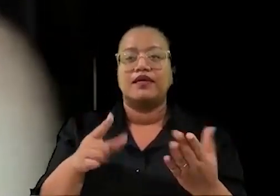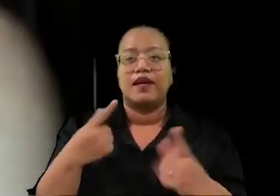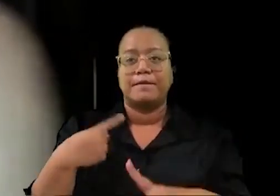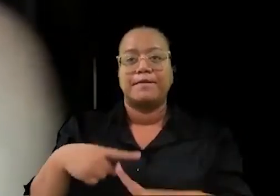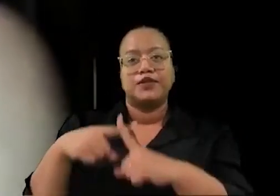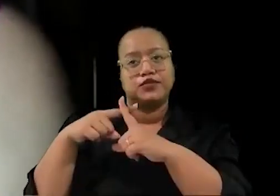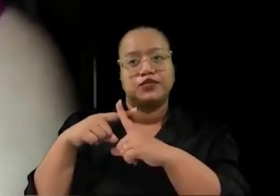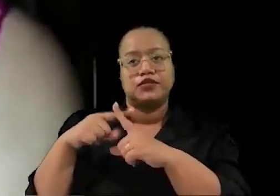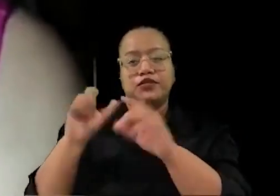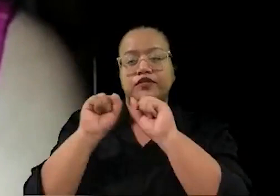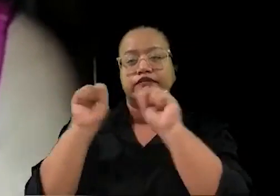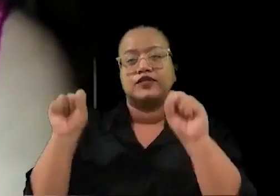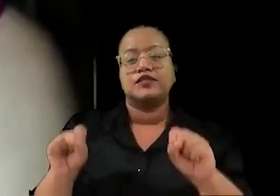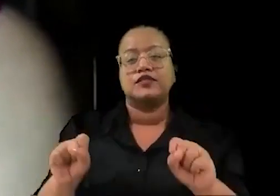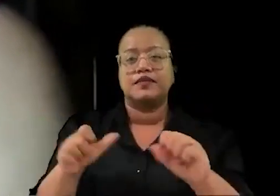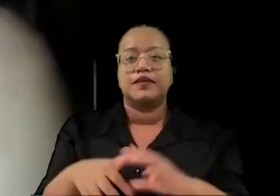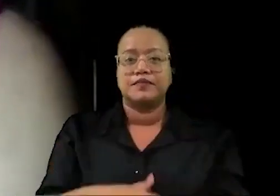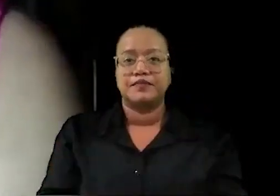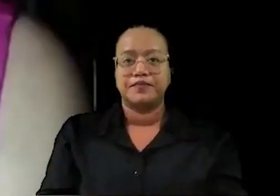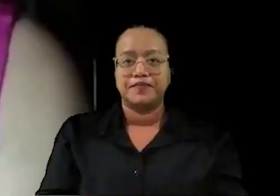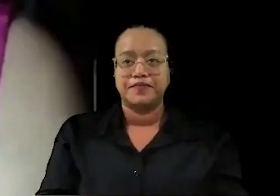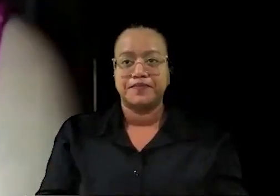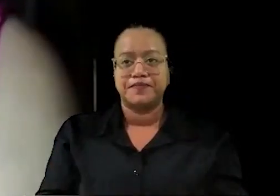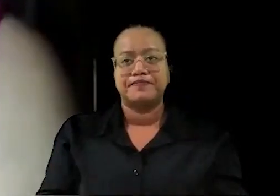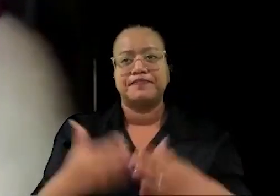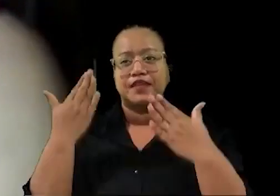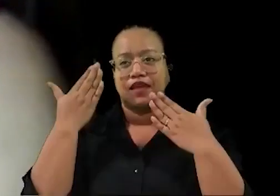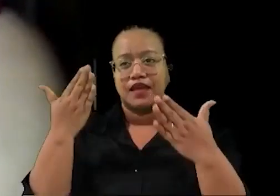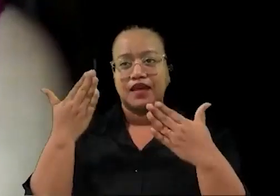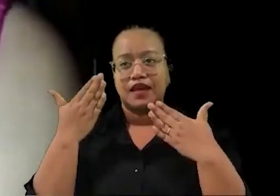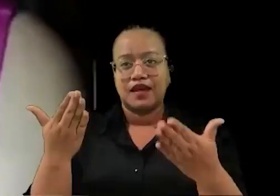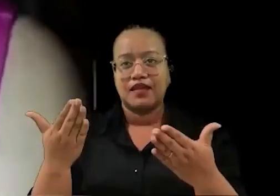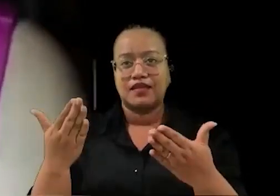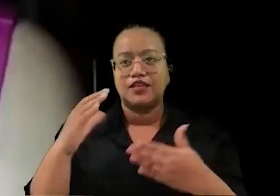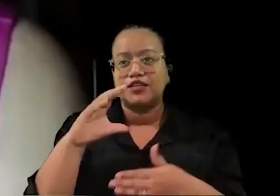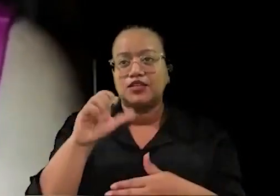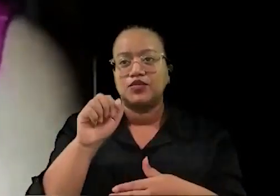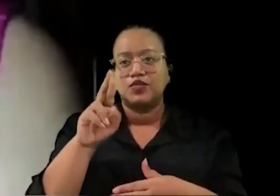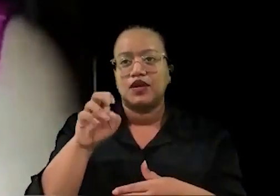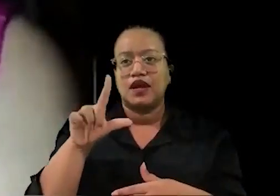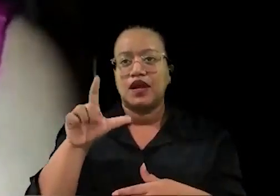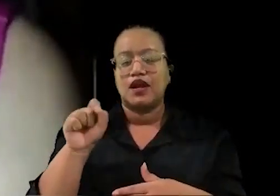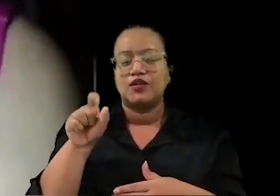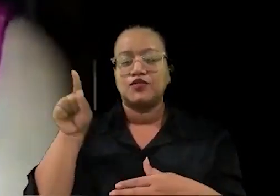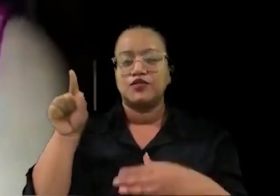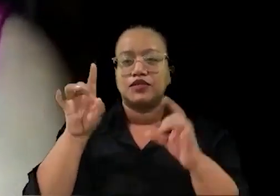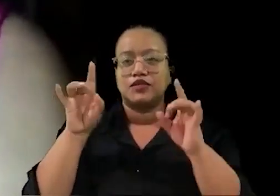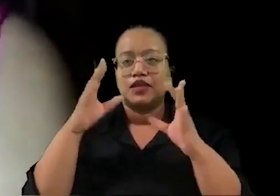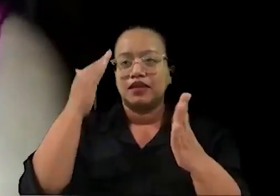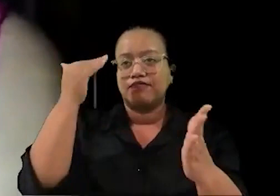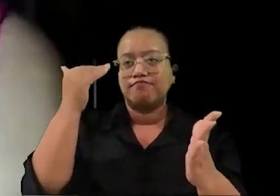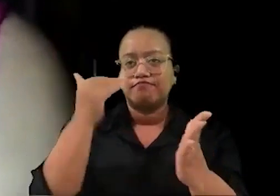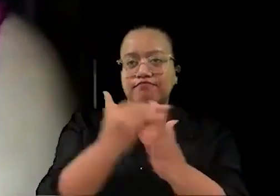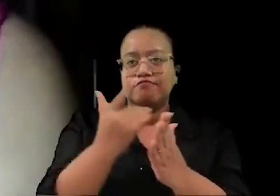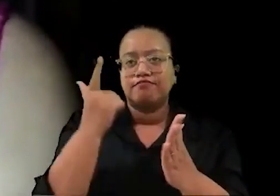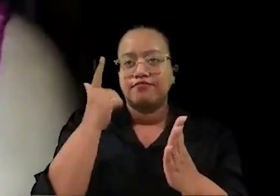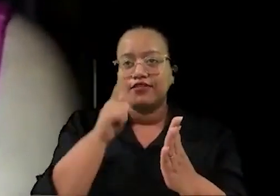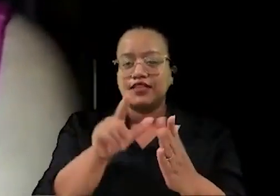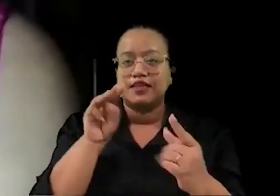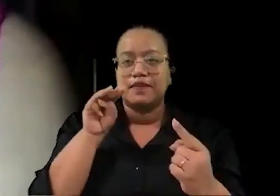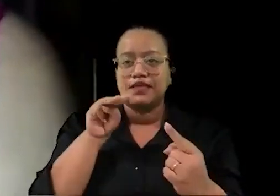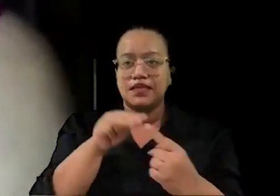agradeço, Carlos, por você cumprir essa missão aí e a gente continua à disposição para compartilhar,